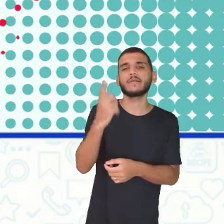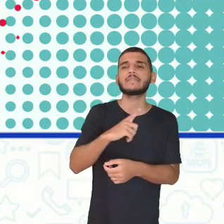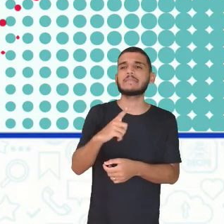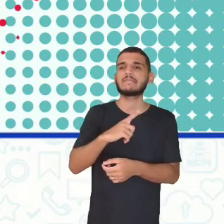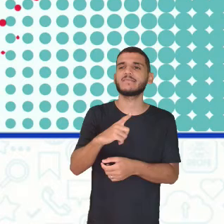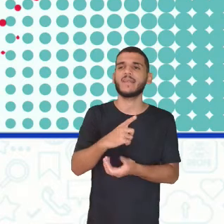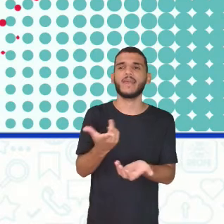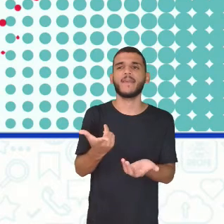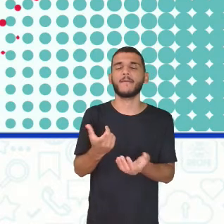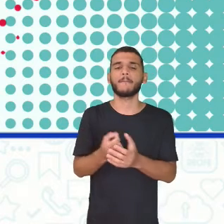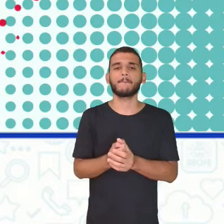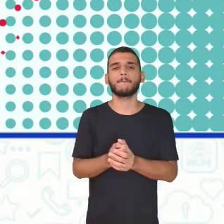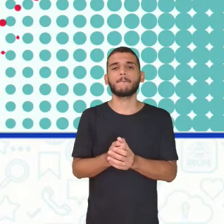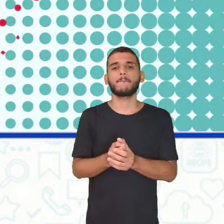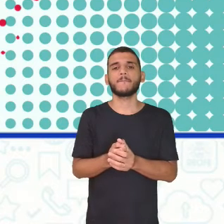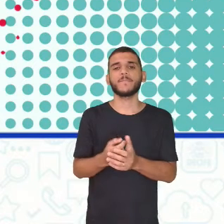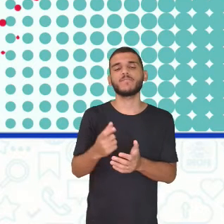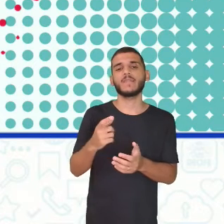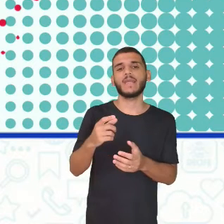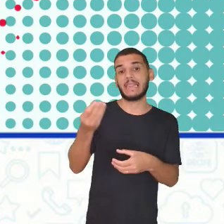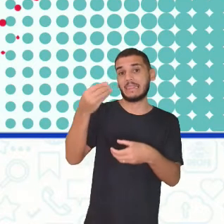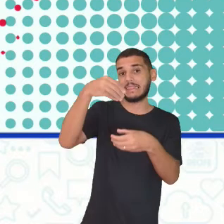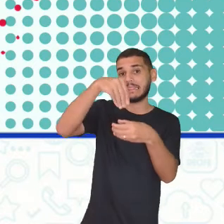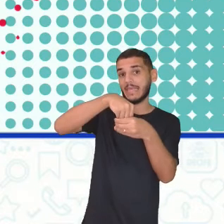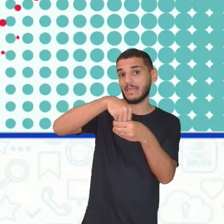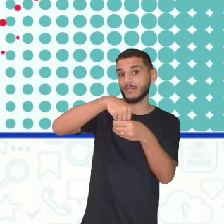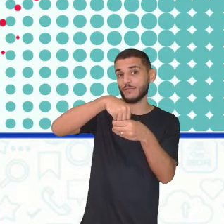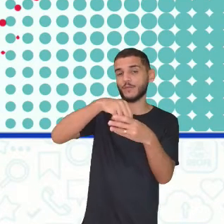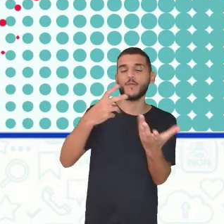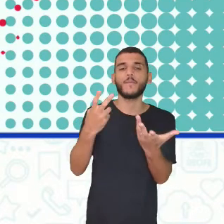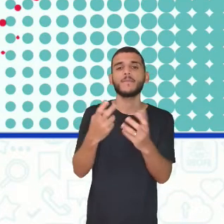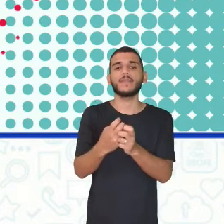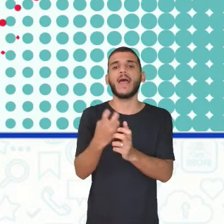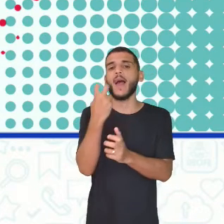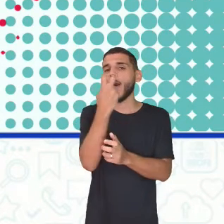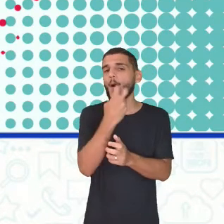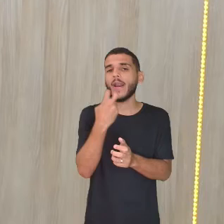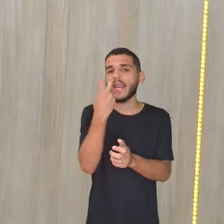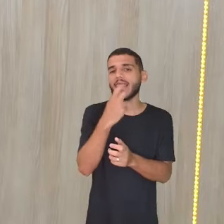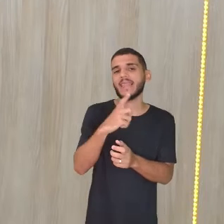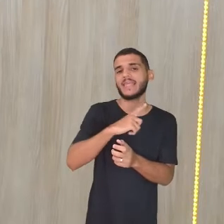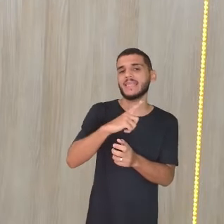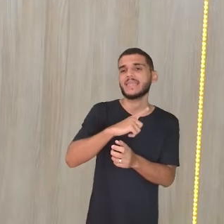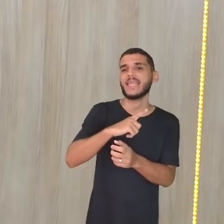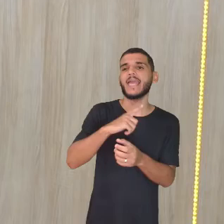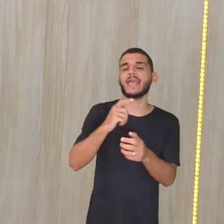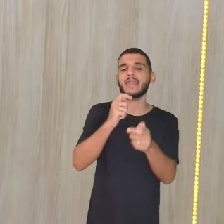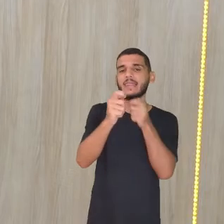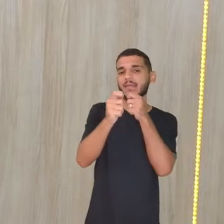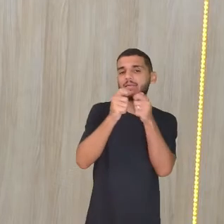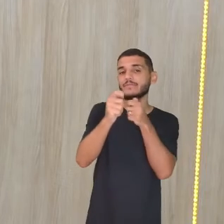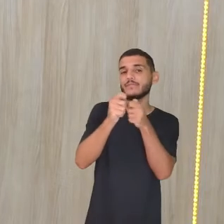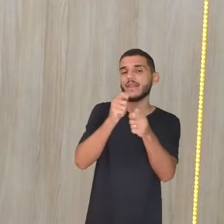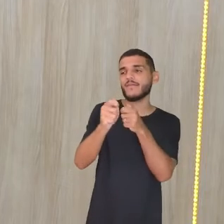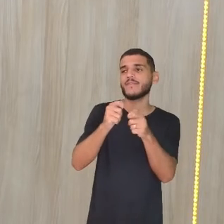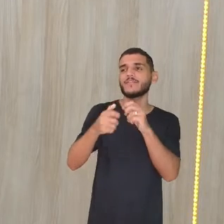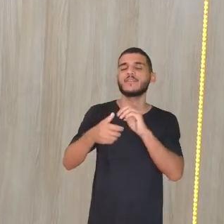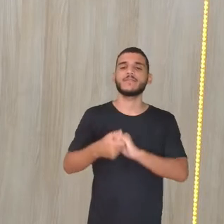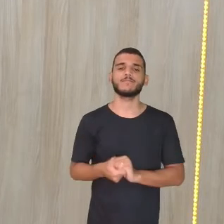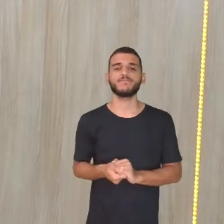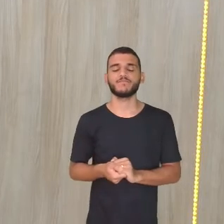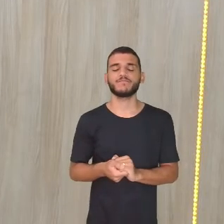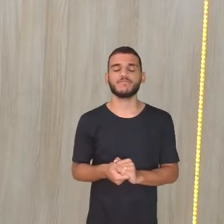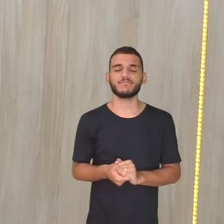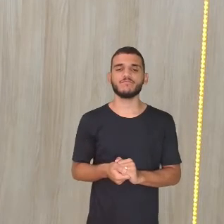Então, qual é a marca comum da oralidade que aparece aí nessa entrevista que estamos, que lemos,